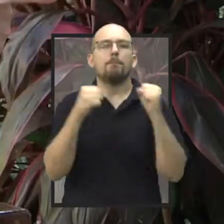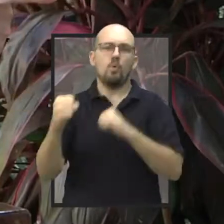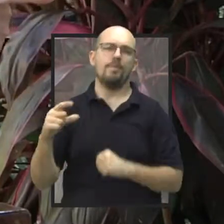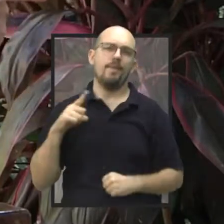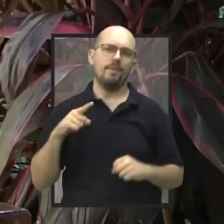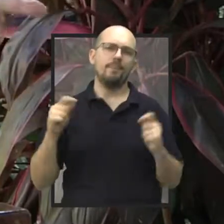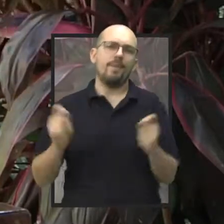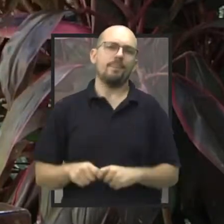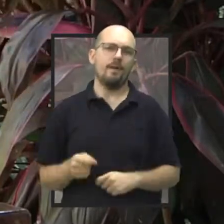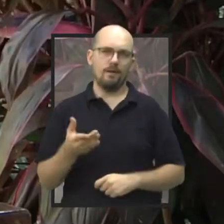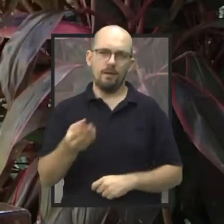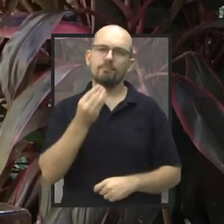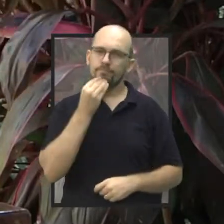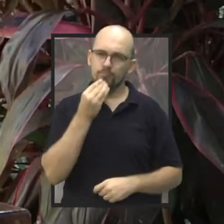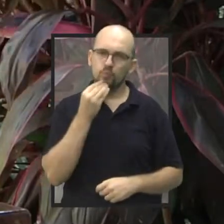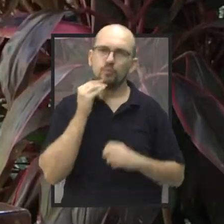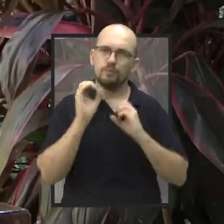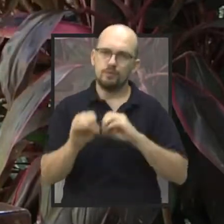tem.